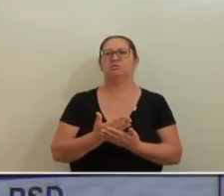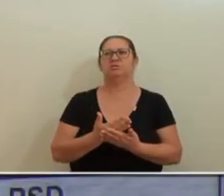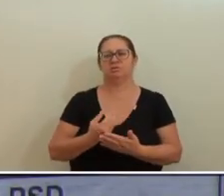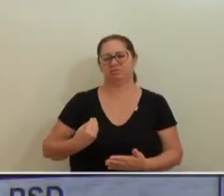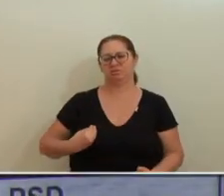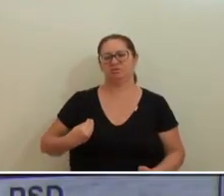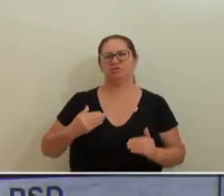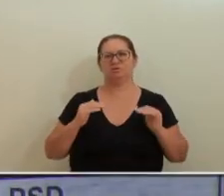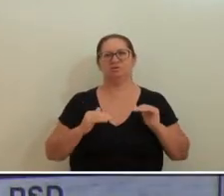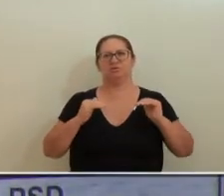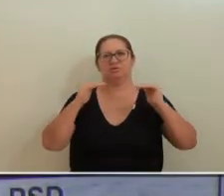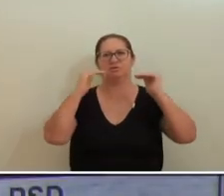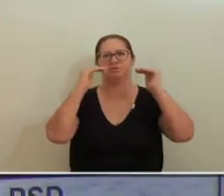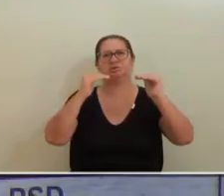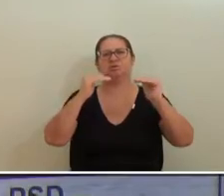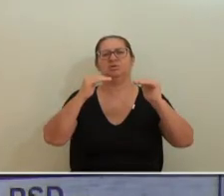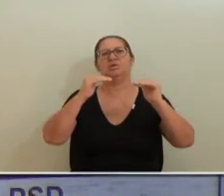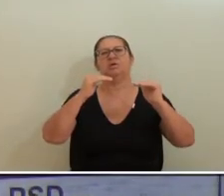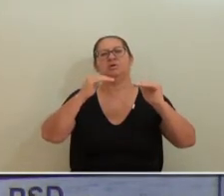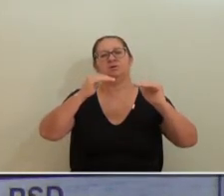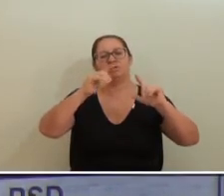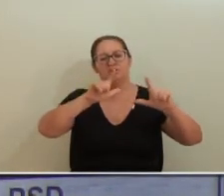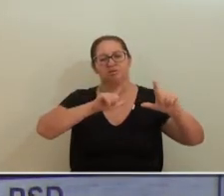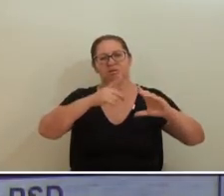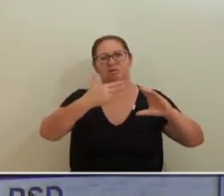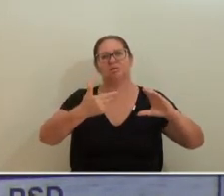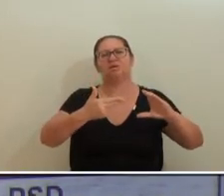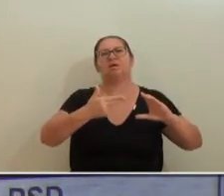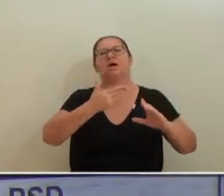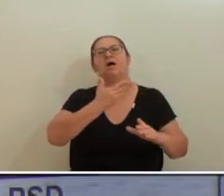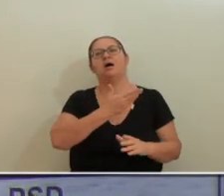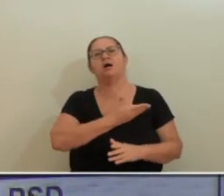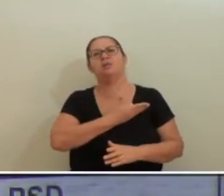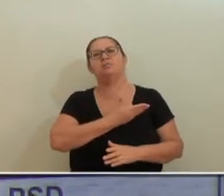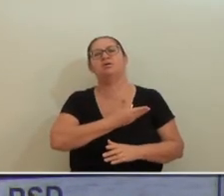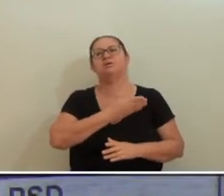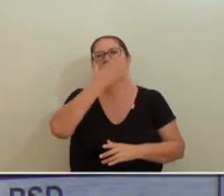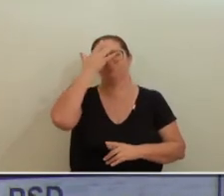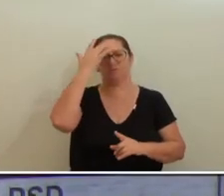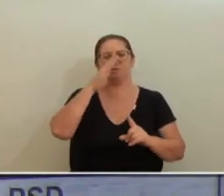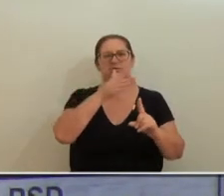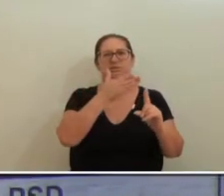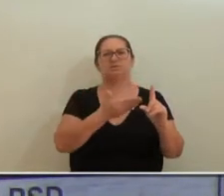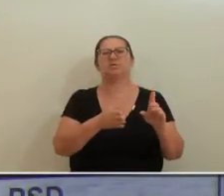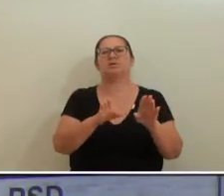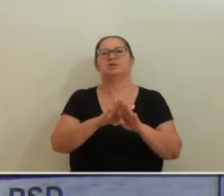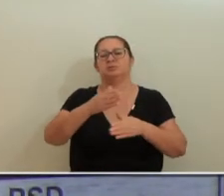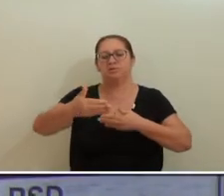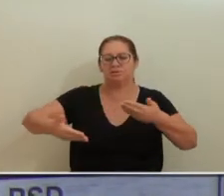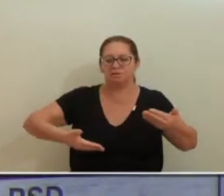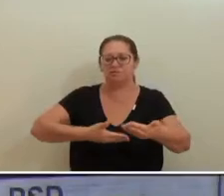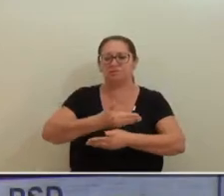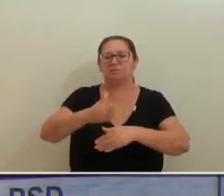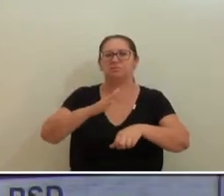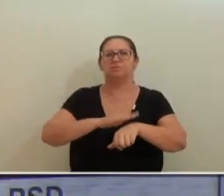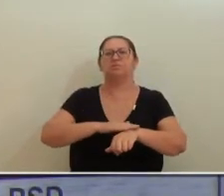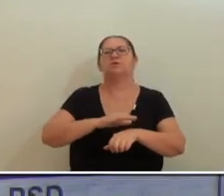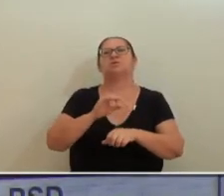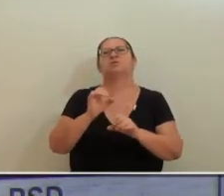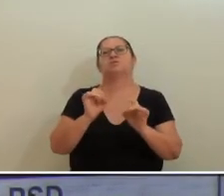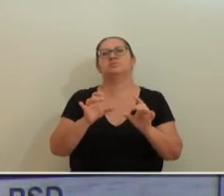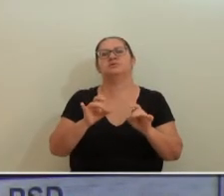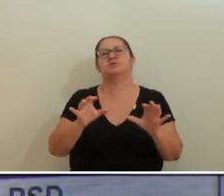das autoridades profissionais da imprensa, da família e amigos dos homenageados, e por compartilharem conosco esse momento especial, declaro